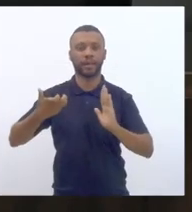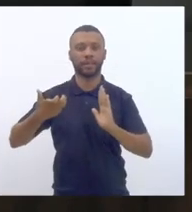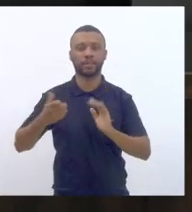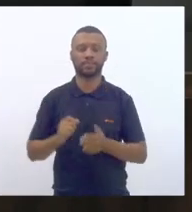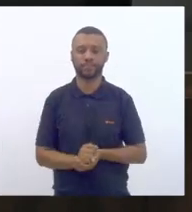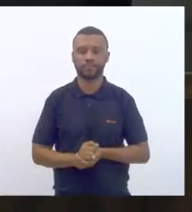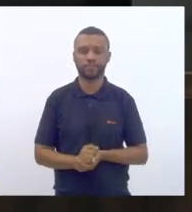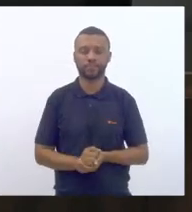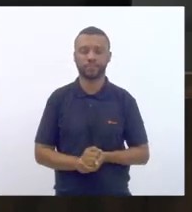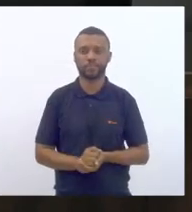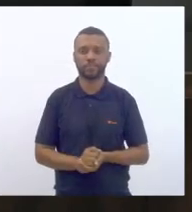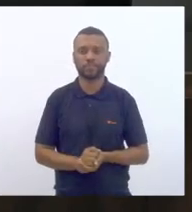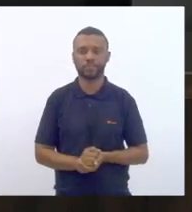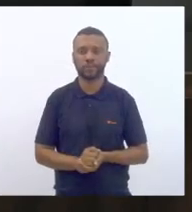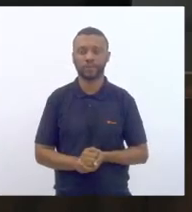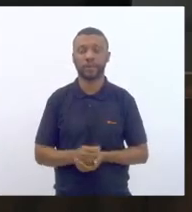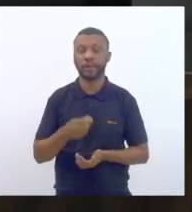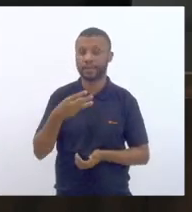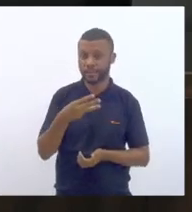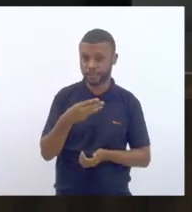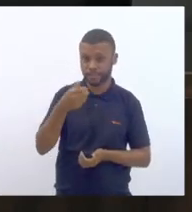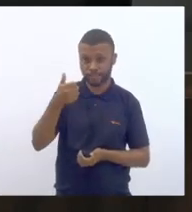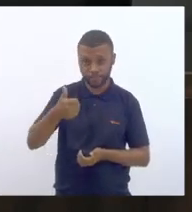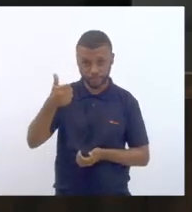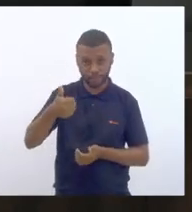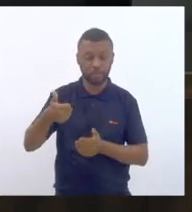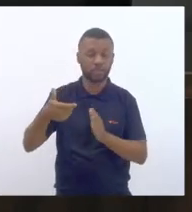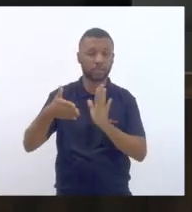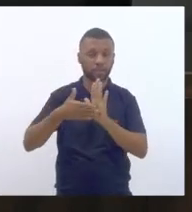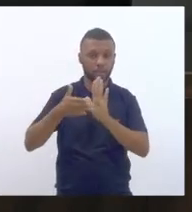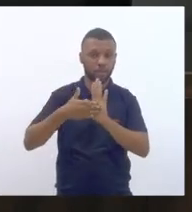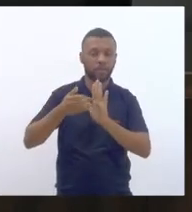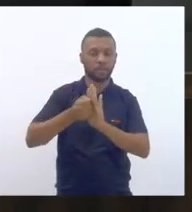salvo destaque. 31º da pauta.